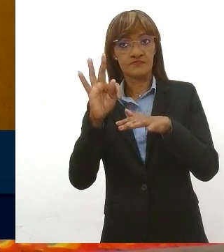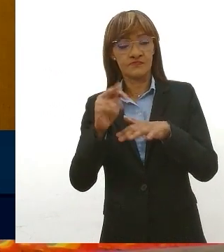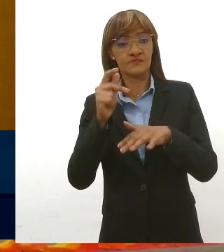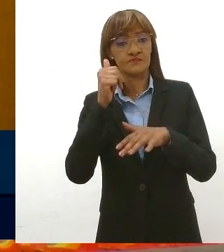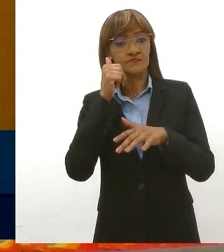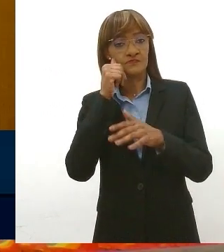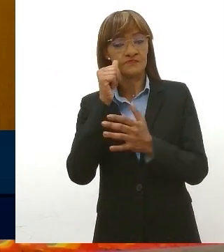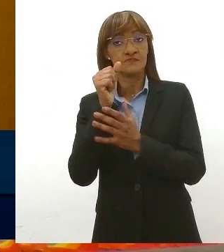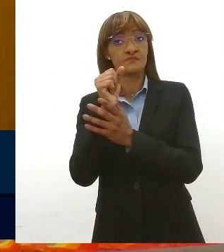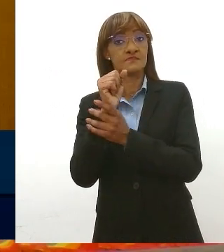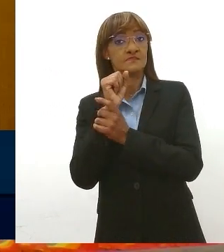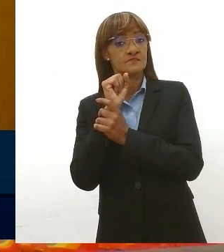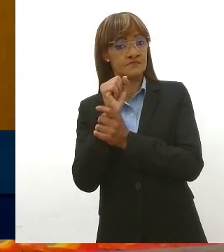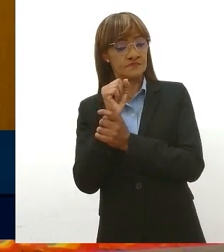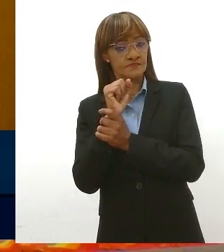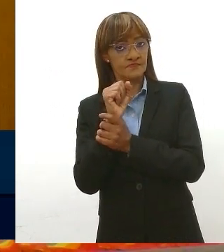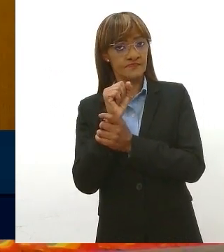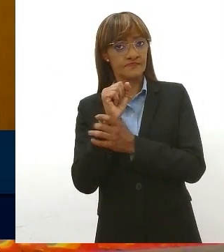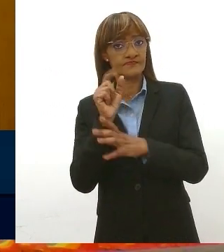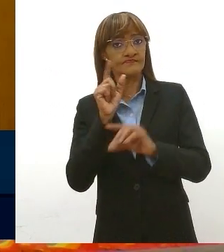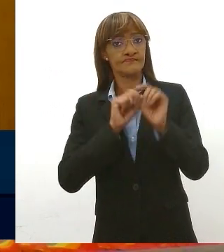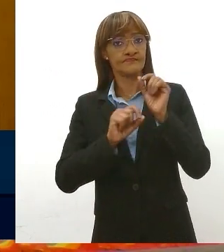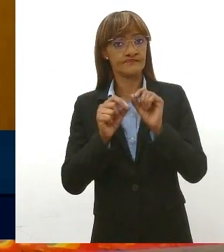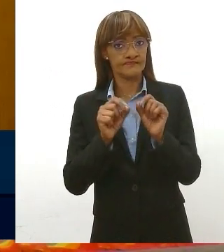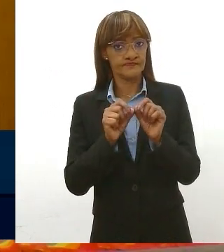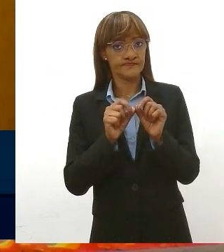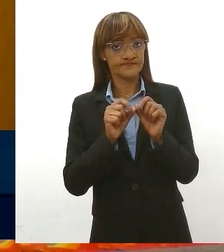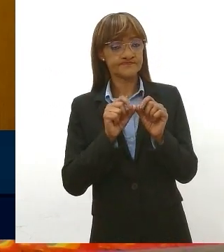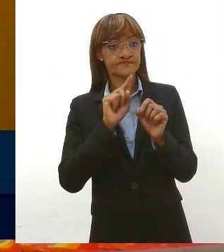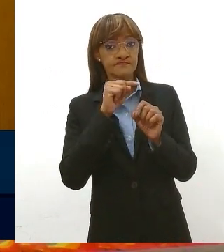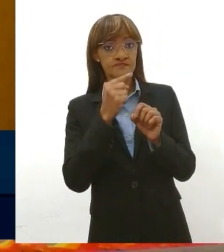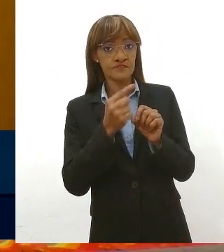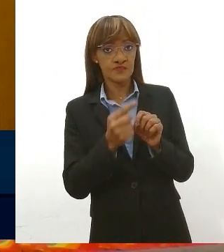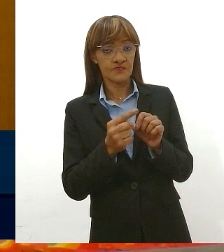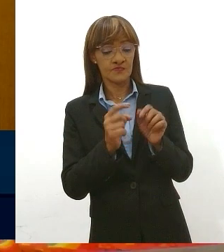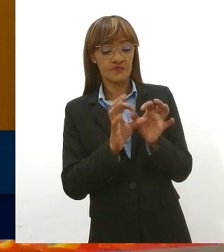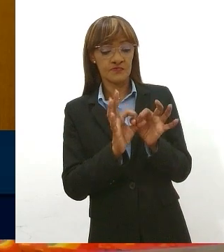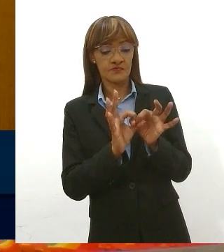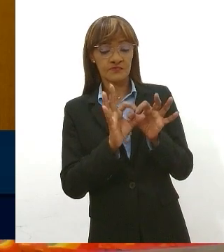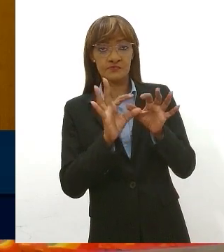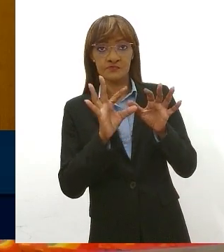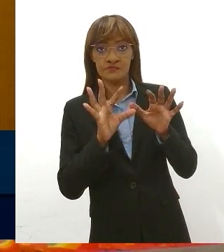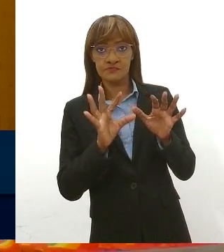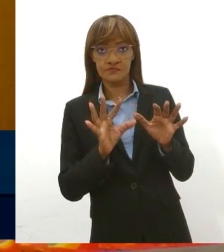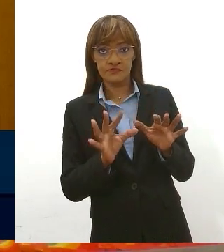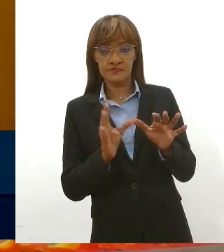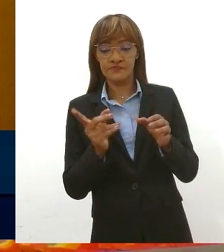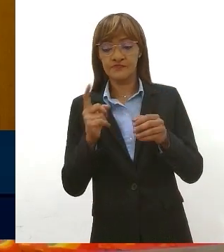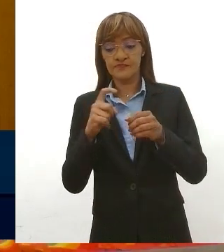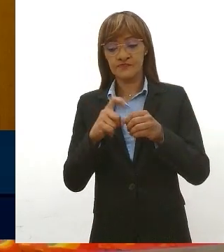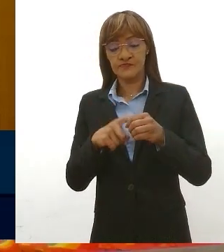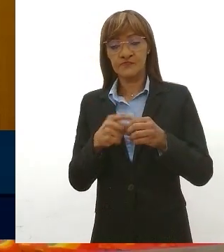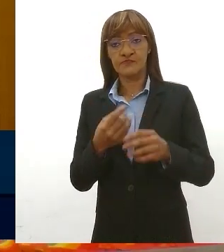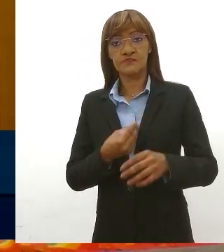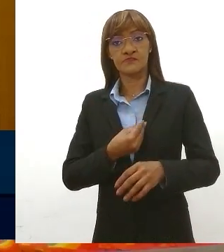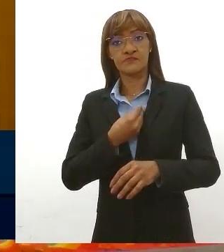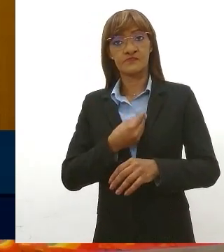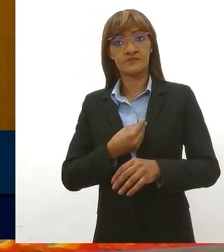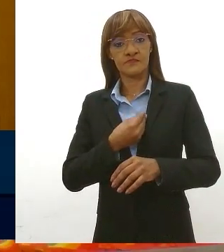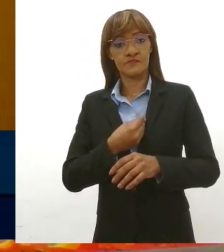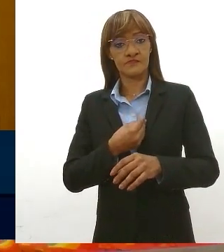sistema prisional, elas voltem a viver com dignidade e respeito e também